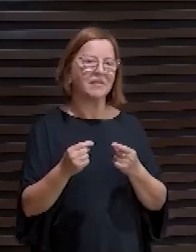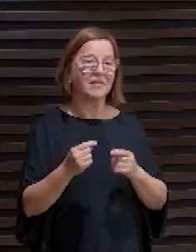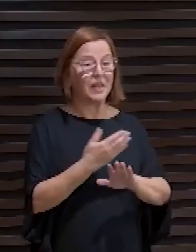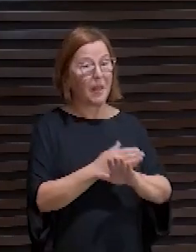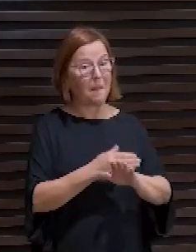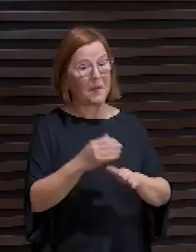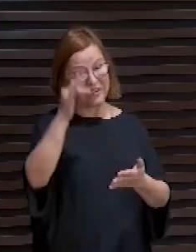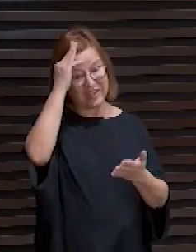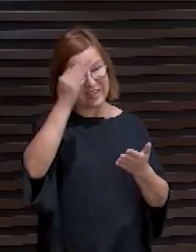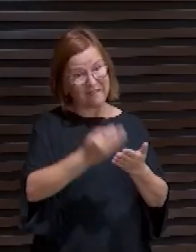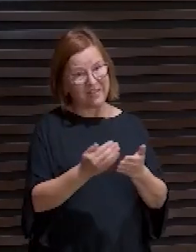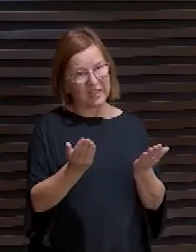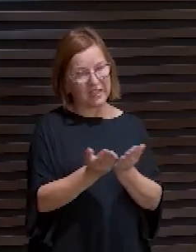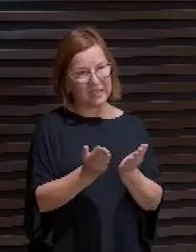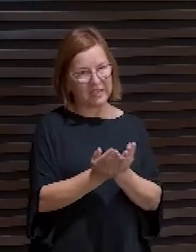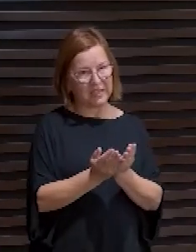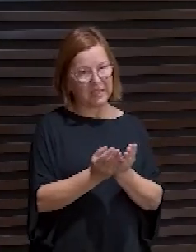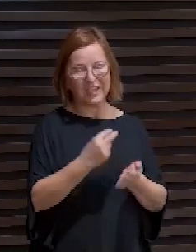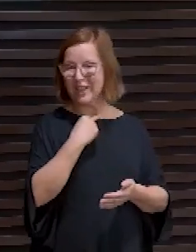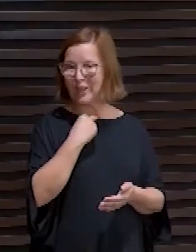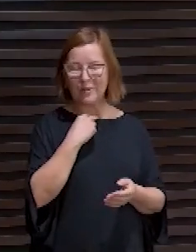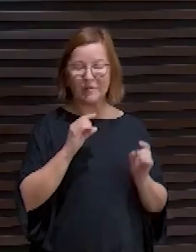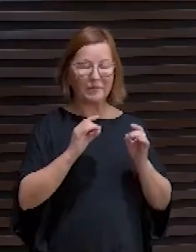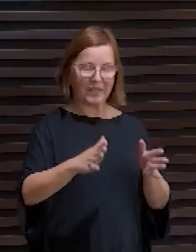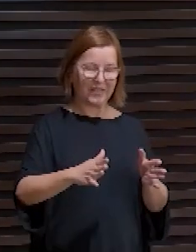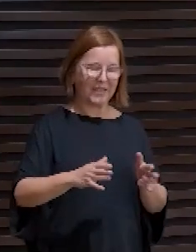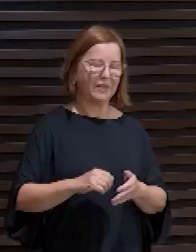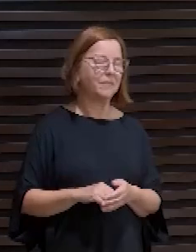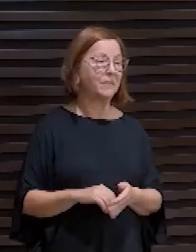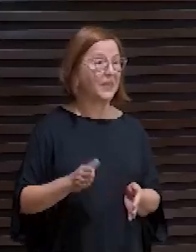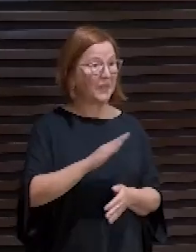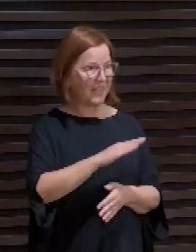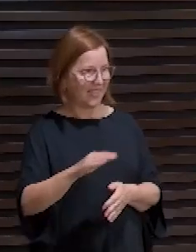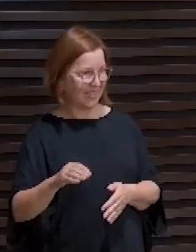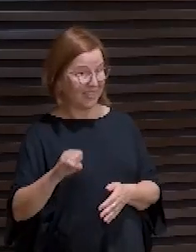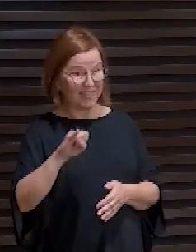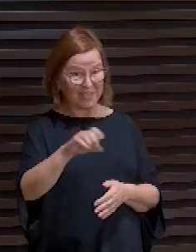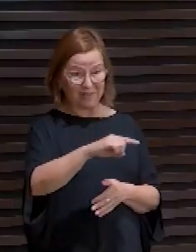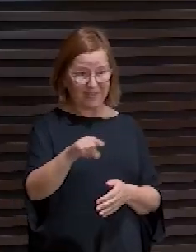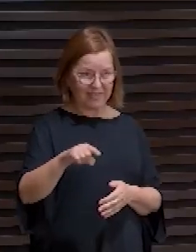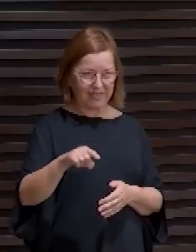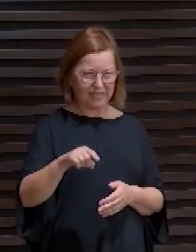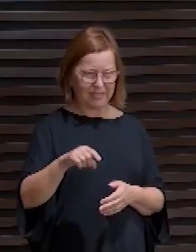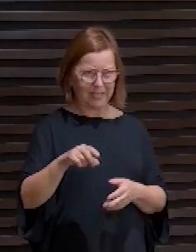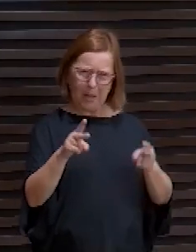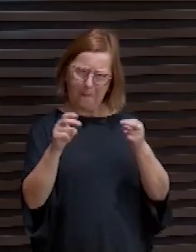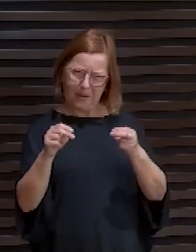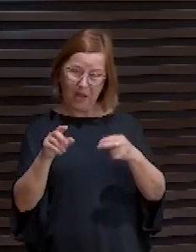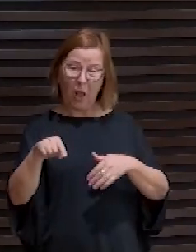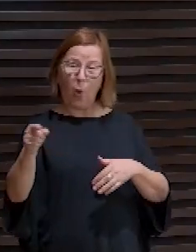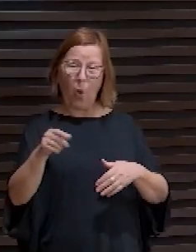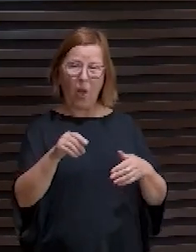cristã que não pode ser negligenciado. Então, crianças, se vocês perceberem que outras crianças não